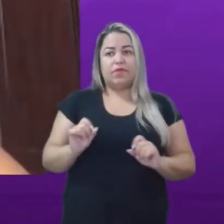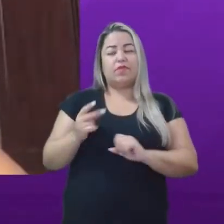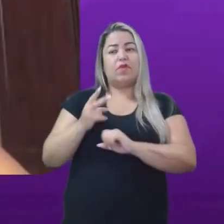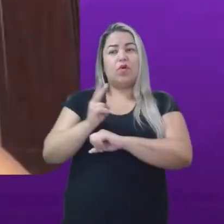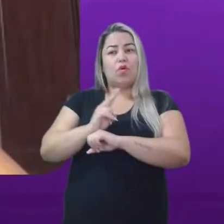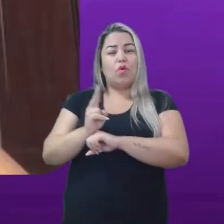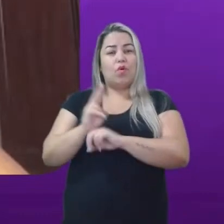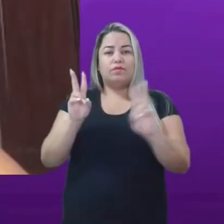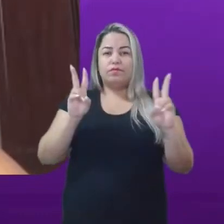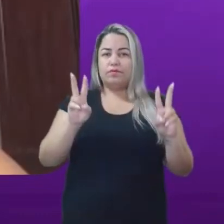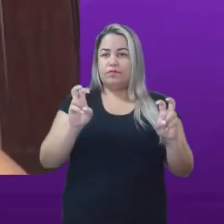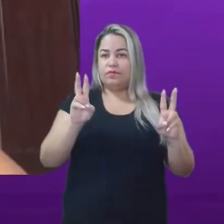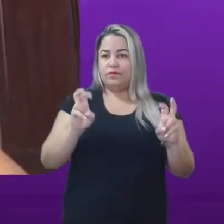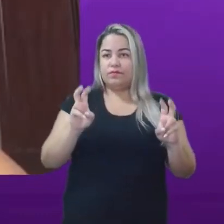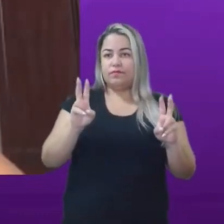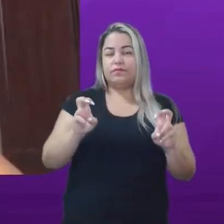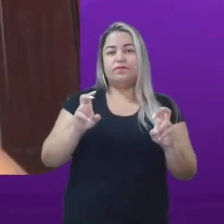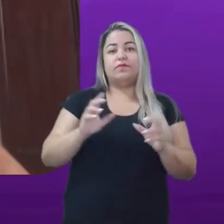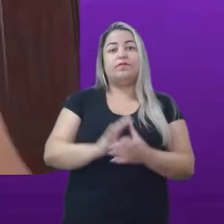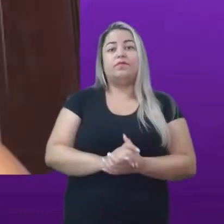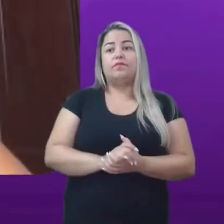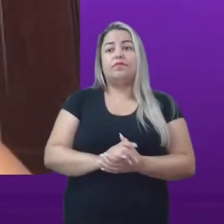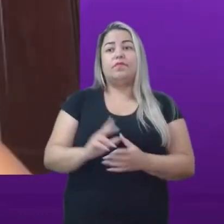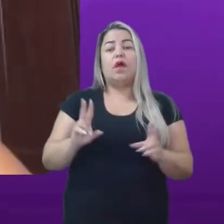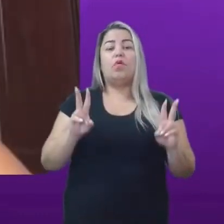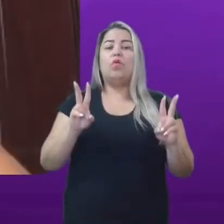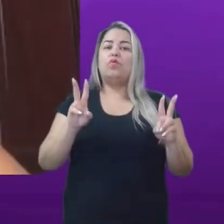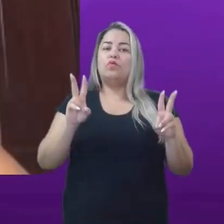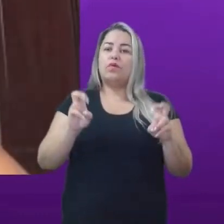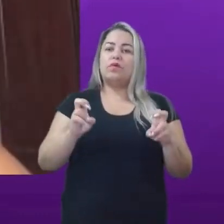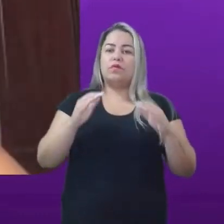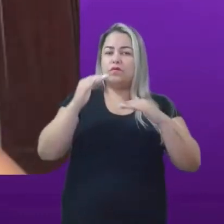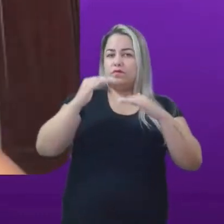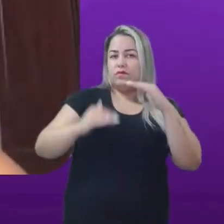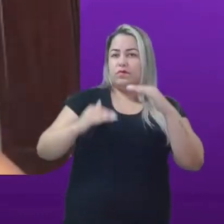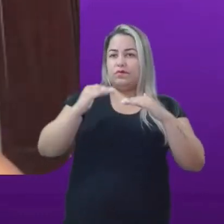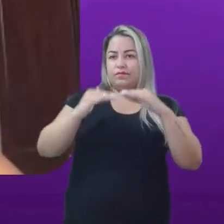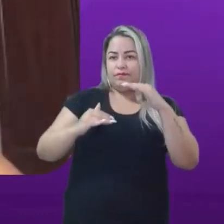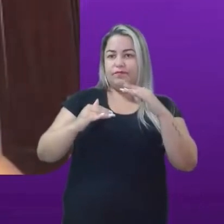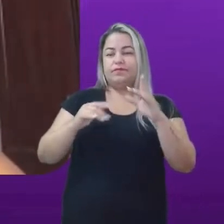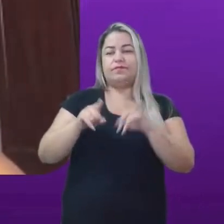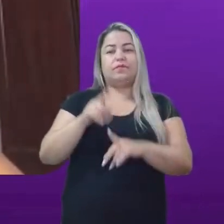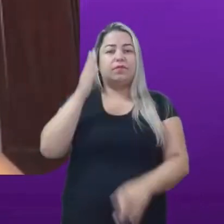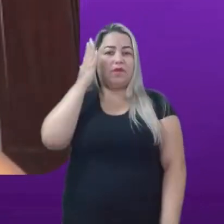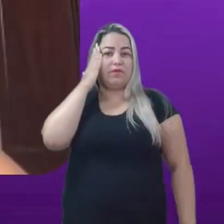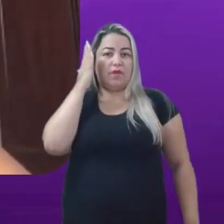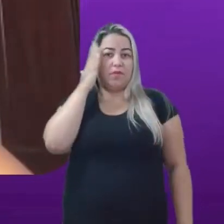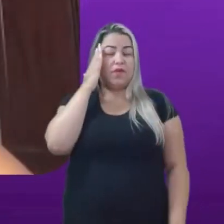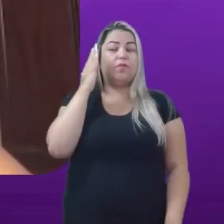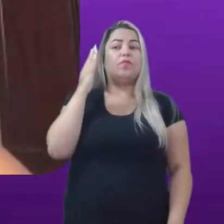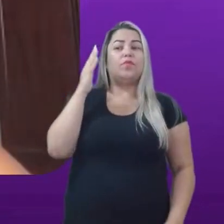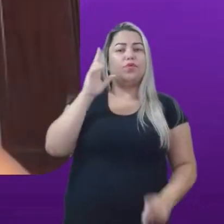velado em termos ideológicos, mas não em termos de desigualdade e disparidade. A gente sabe que é muito